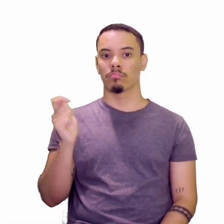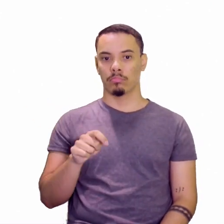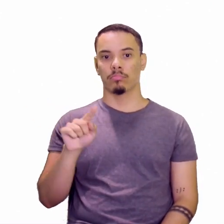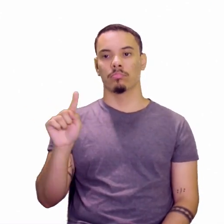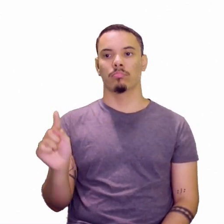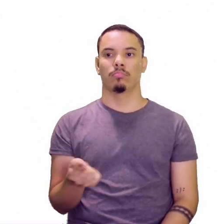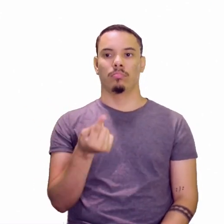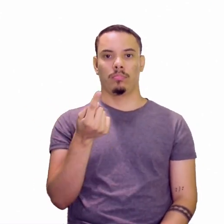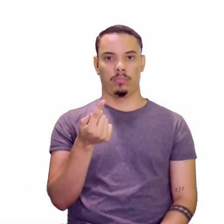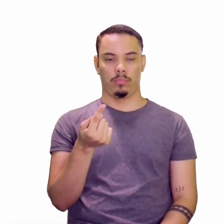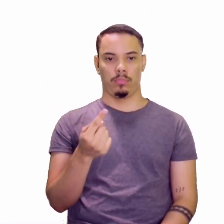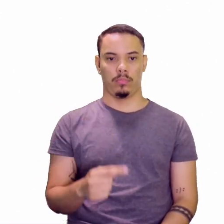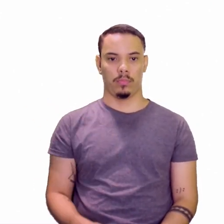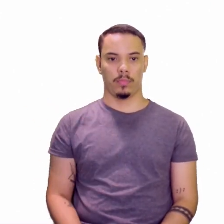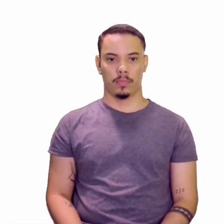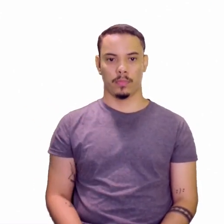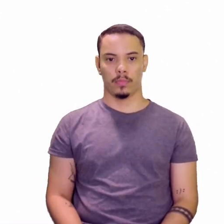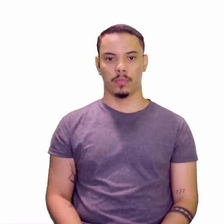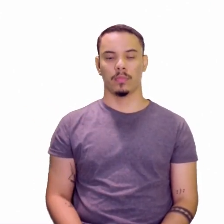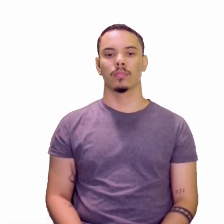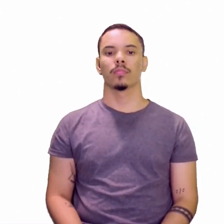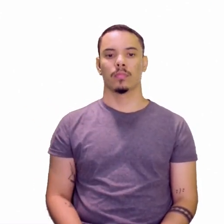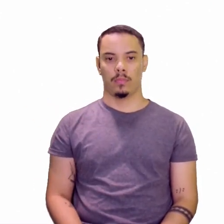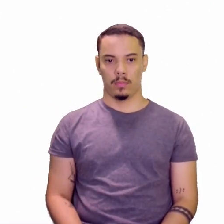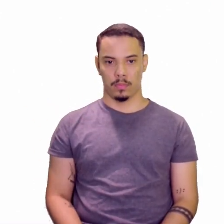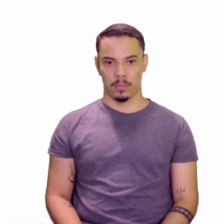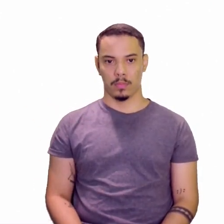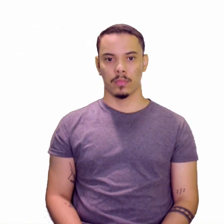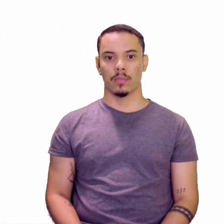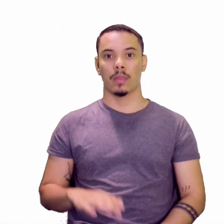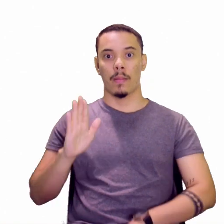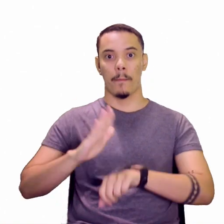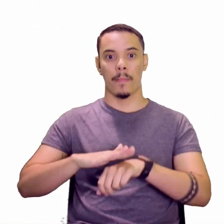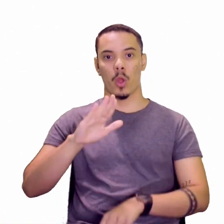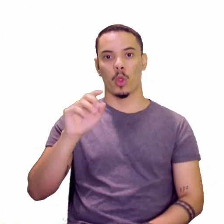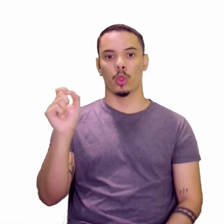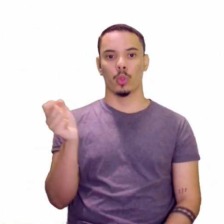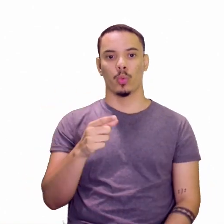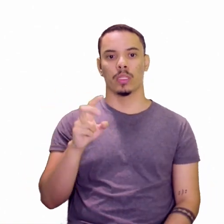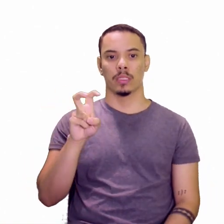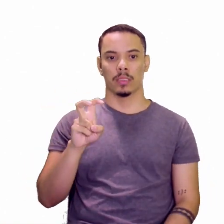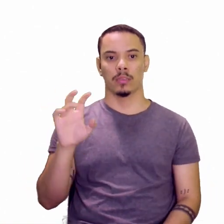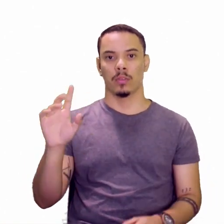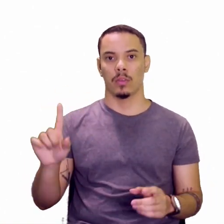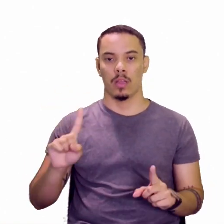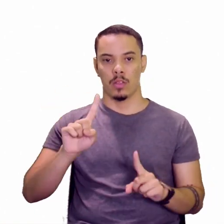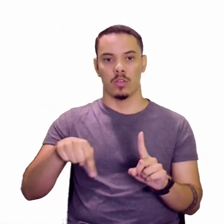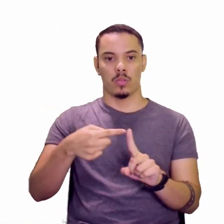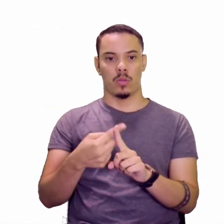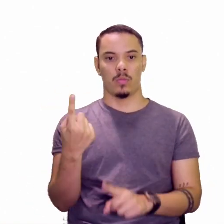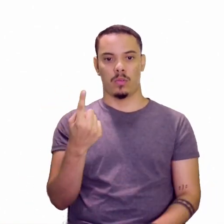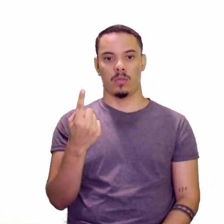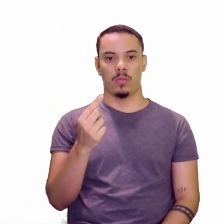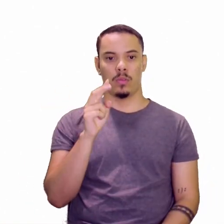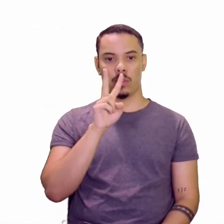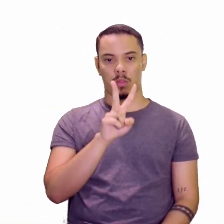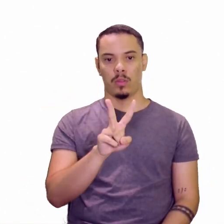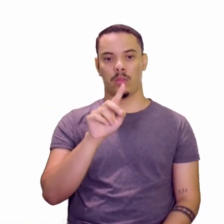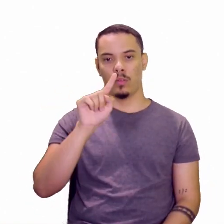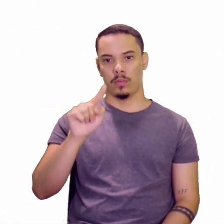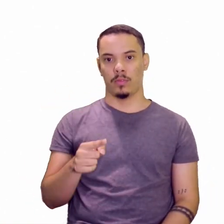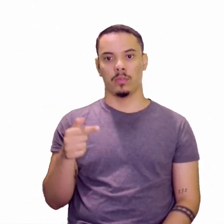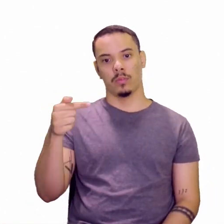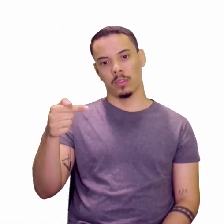isso daqui, né? Olha só, pega aqui a última casa, é maior do que 5, aí você Pode ir pra soma uma aqui, 7, ó. é. Não tem problema. Vai